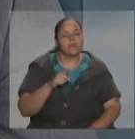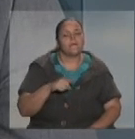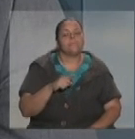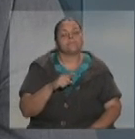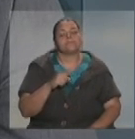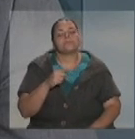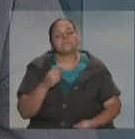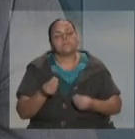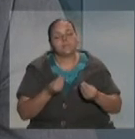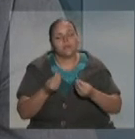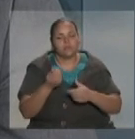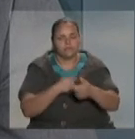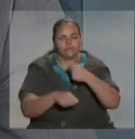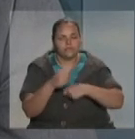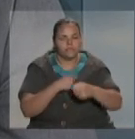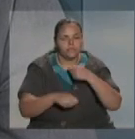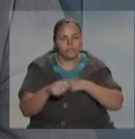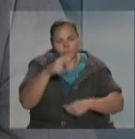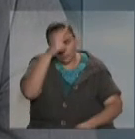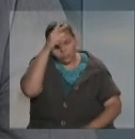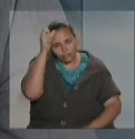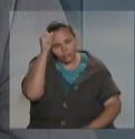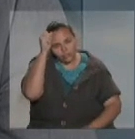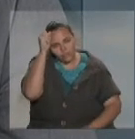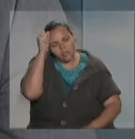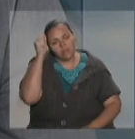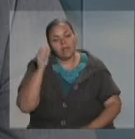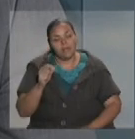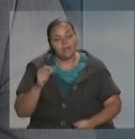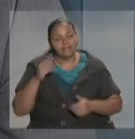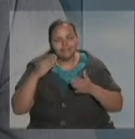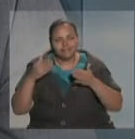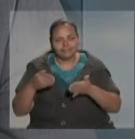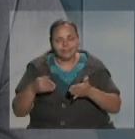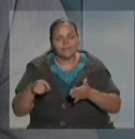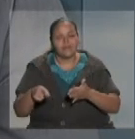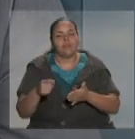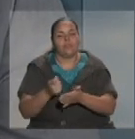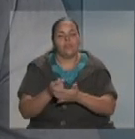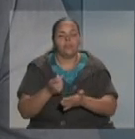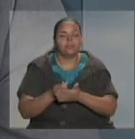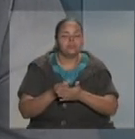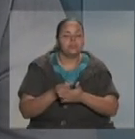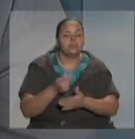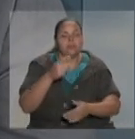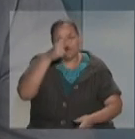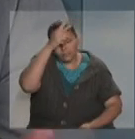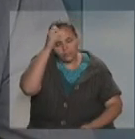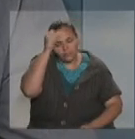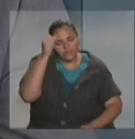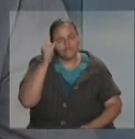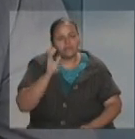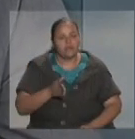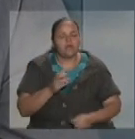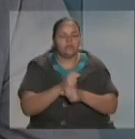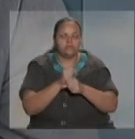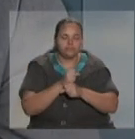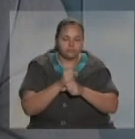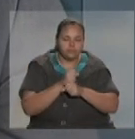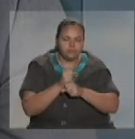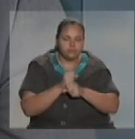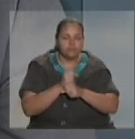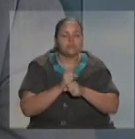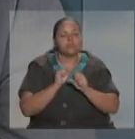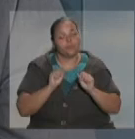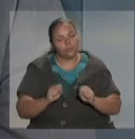é uma maneira de administração pública começar a tratar as compras públicas, aliás, isso já é tratado já há até